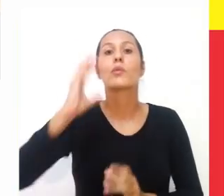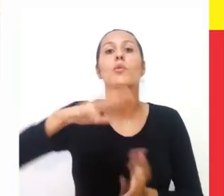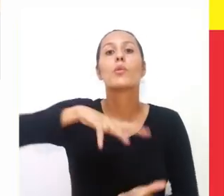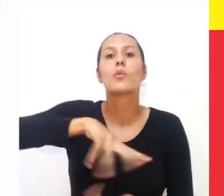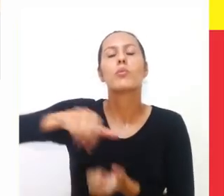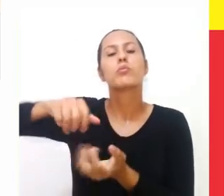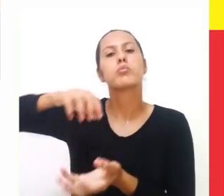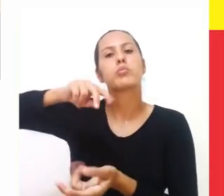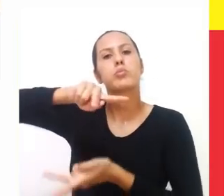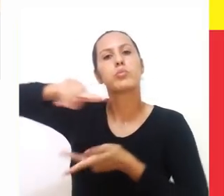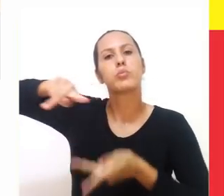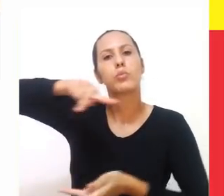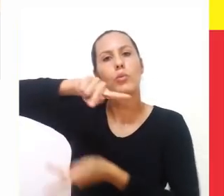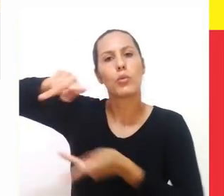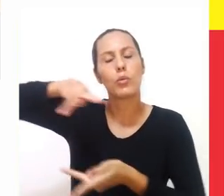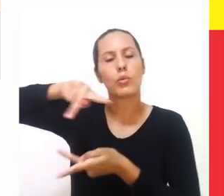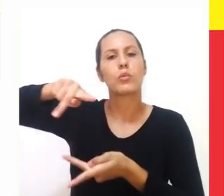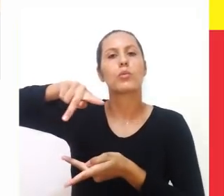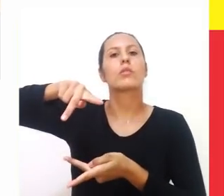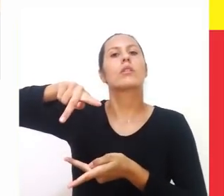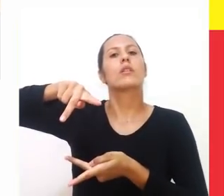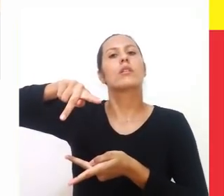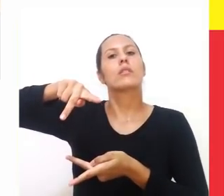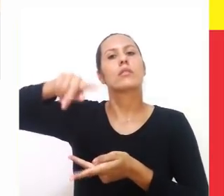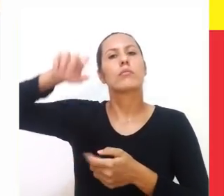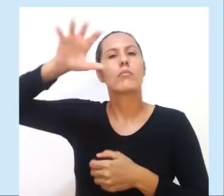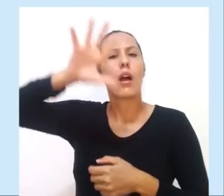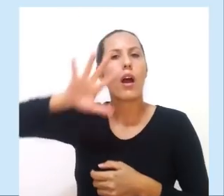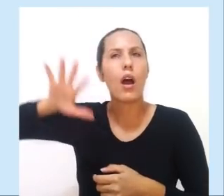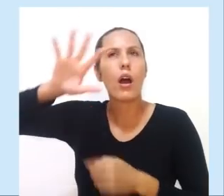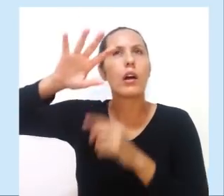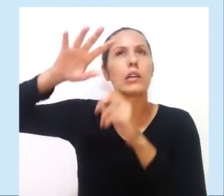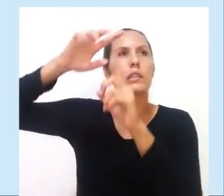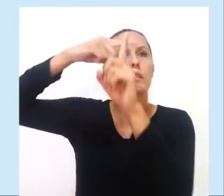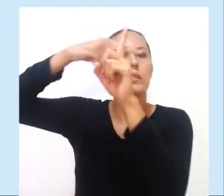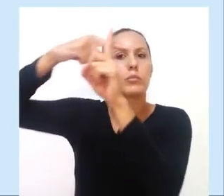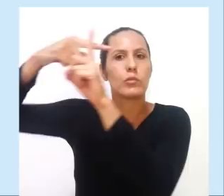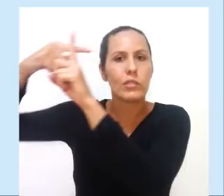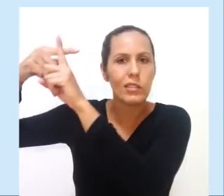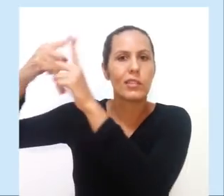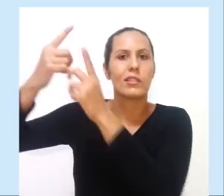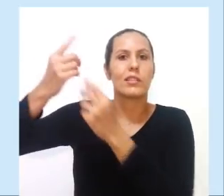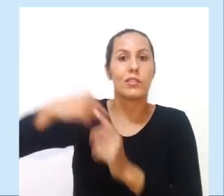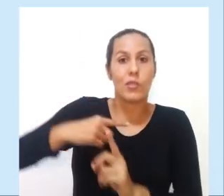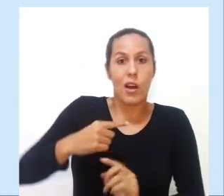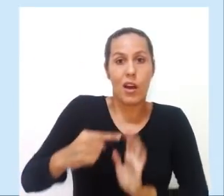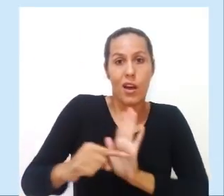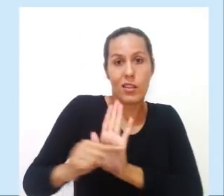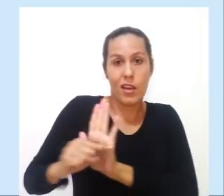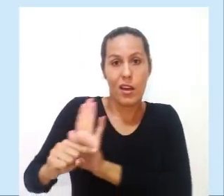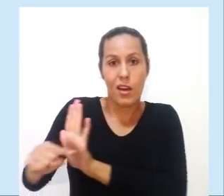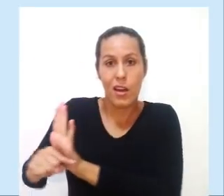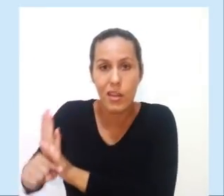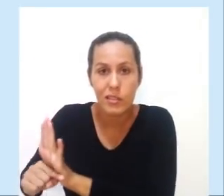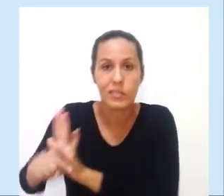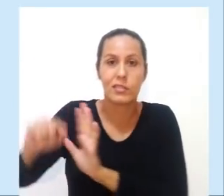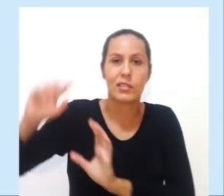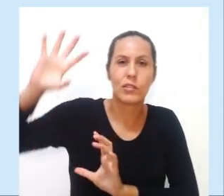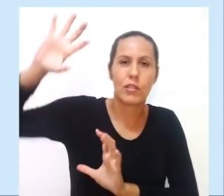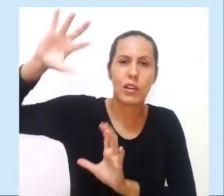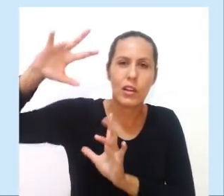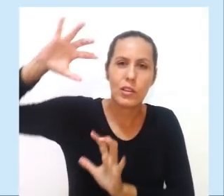da Terra, certo? Durante o período que ondas, né, que vêm do espaço e se encontram